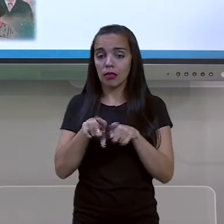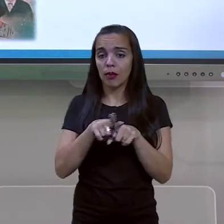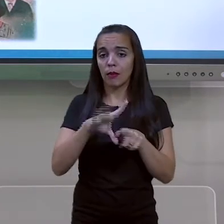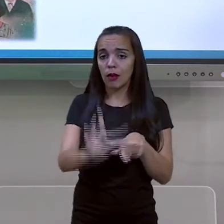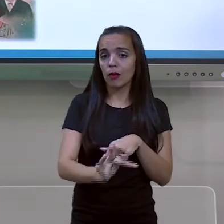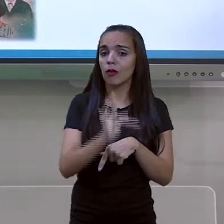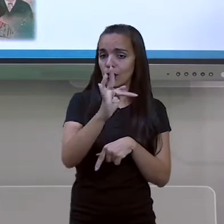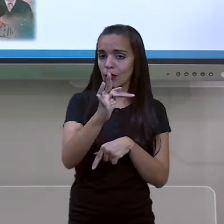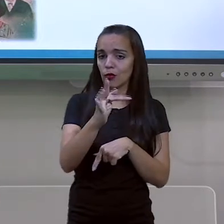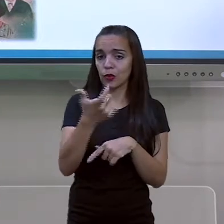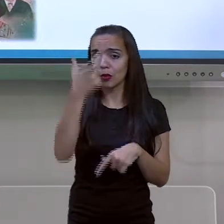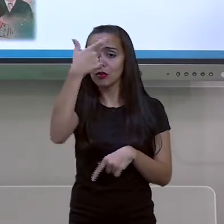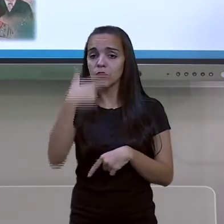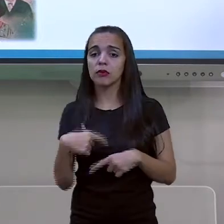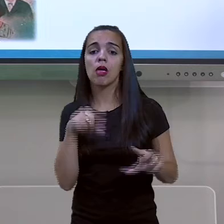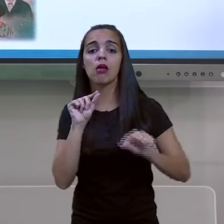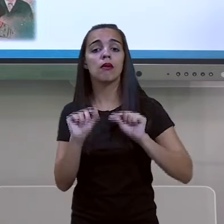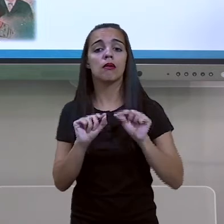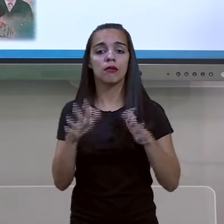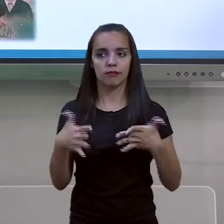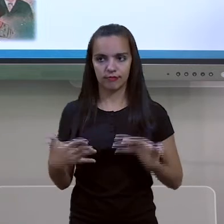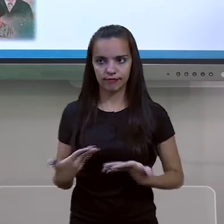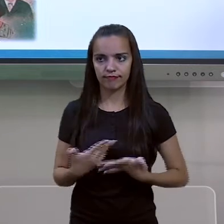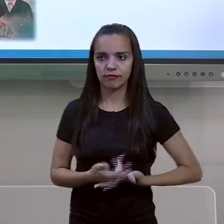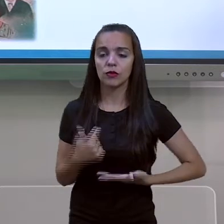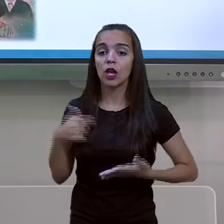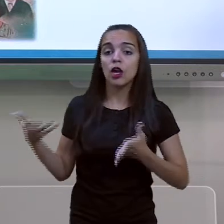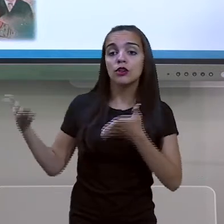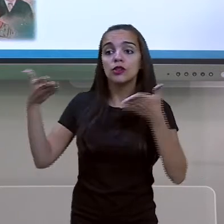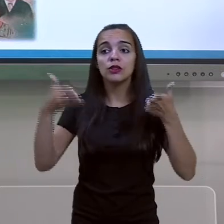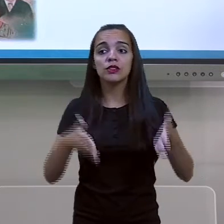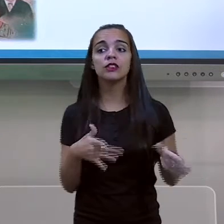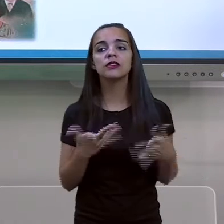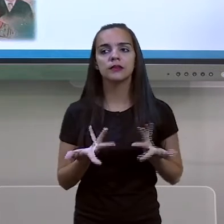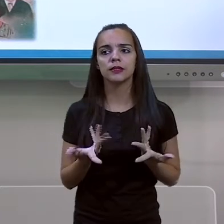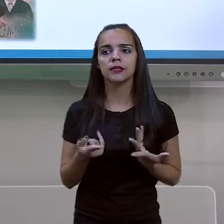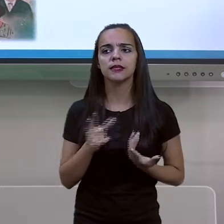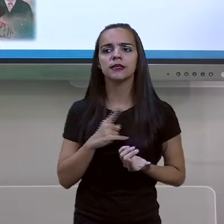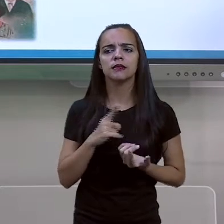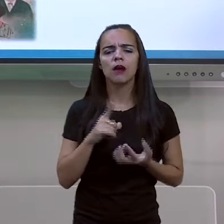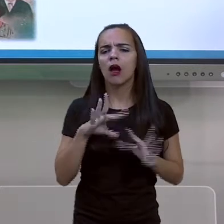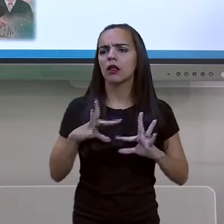ser, De onde eu venho? Já tem ali